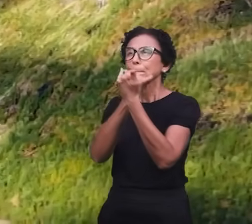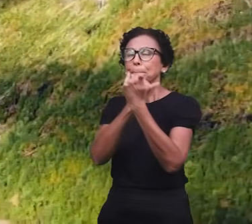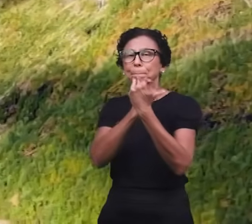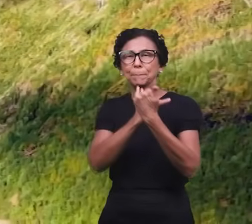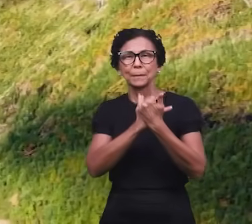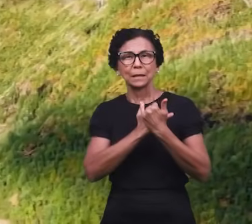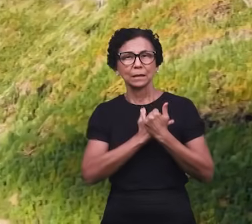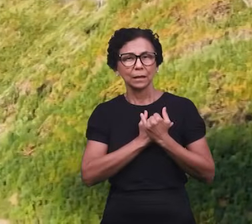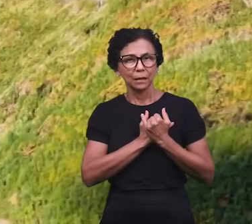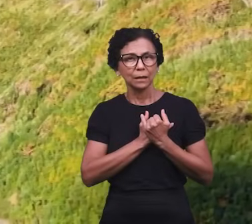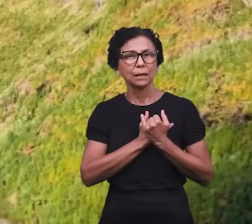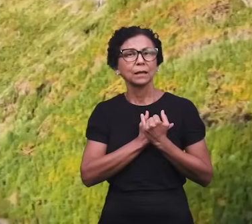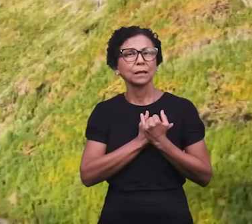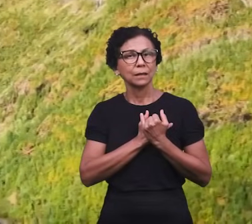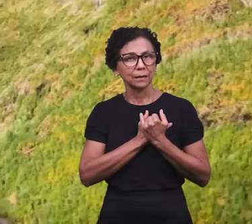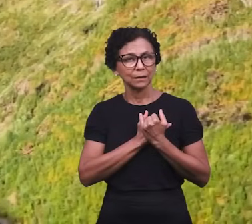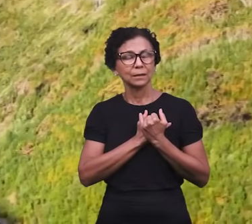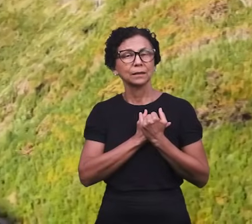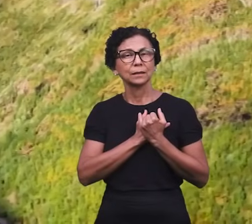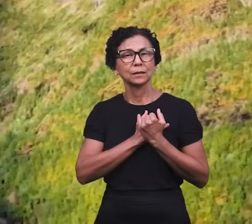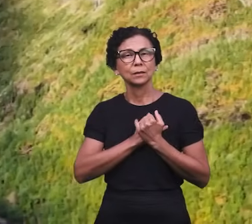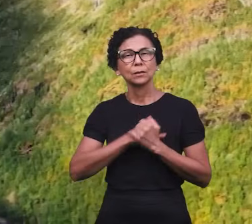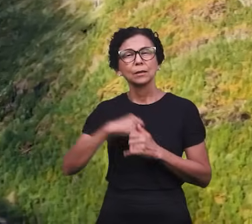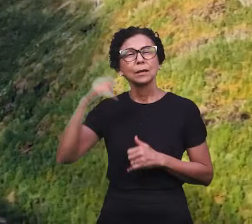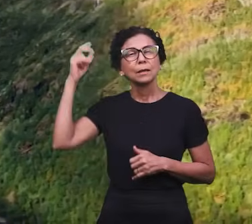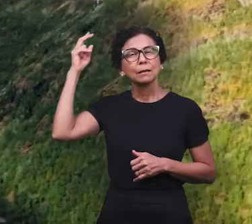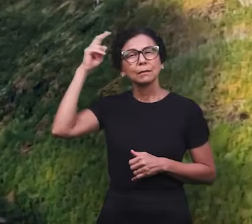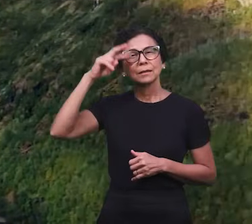pede seu perdão.